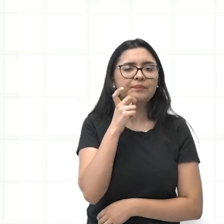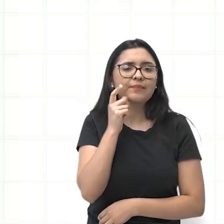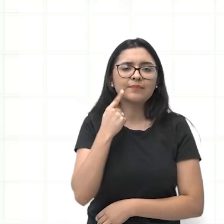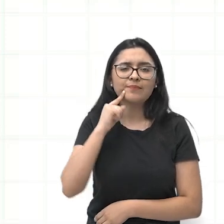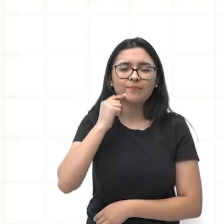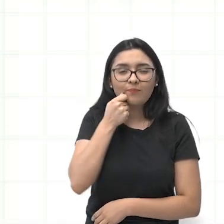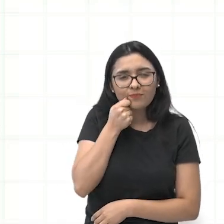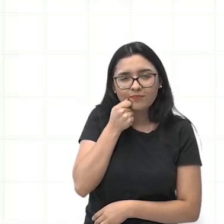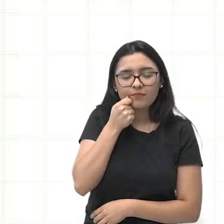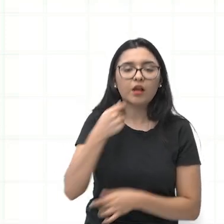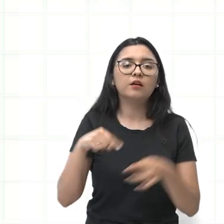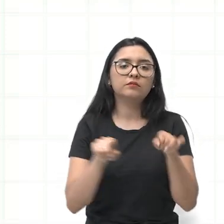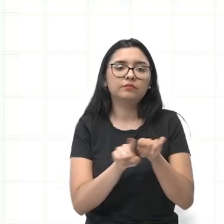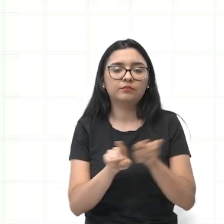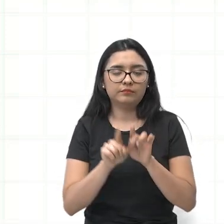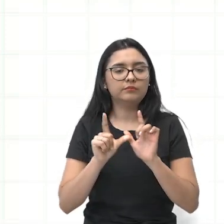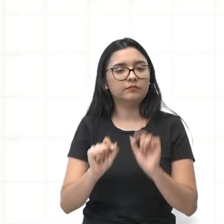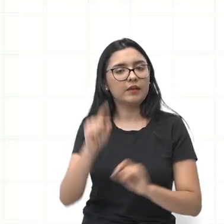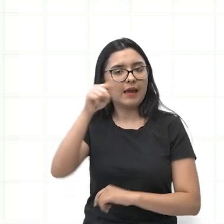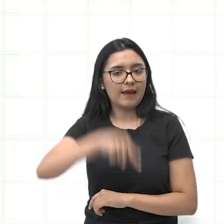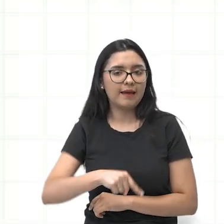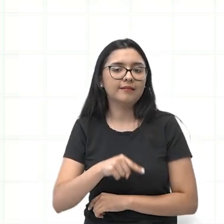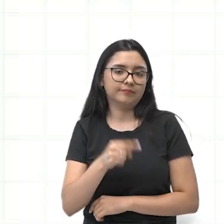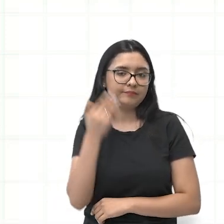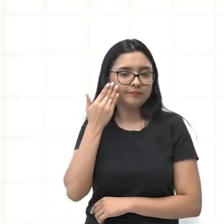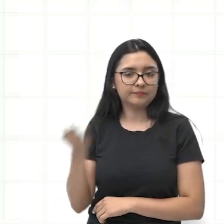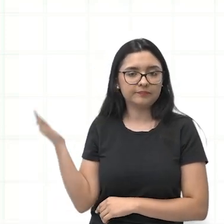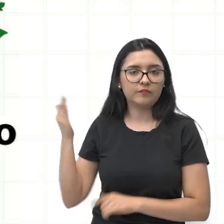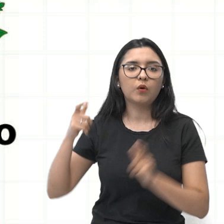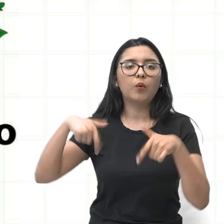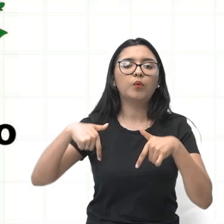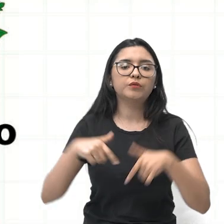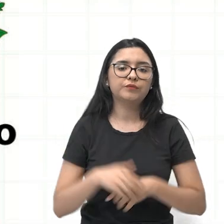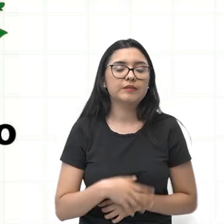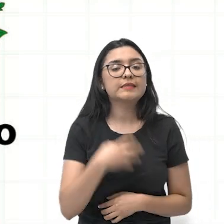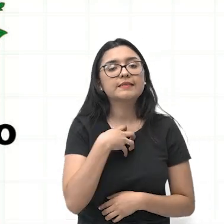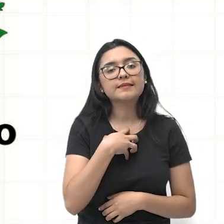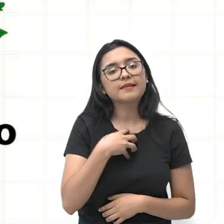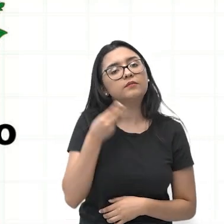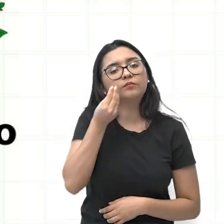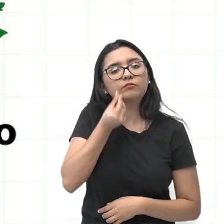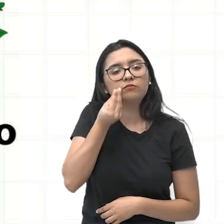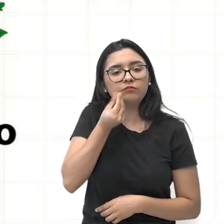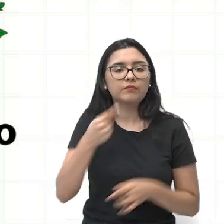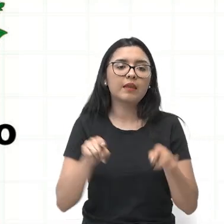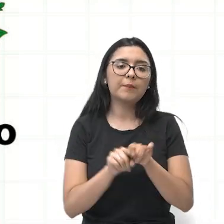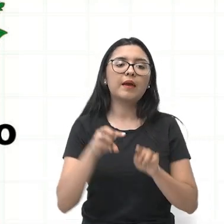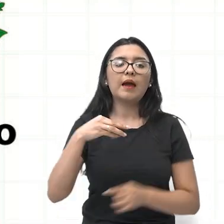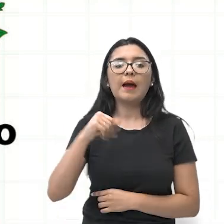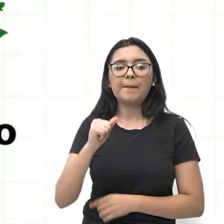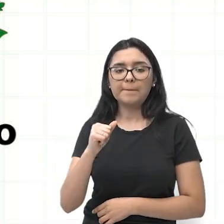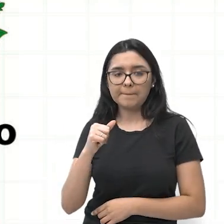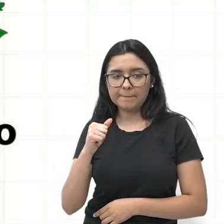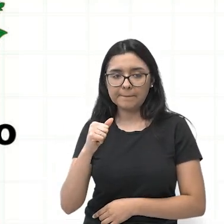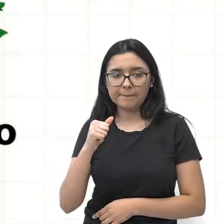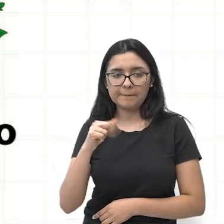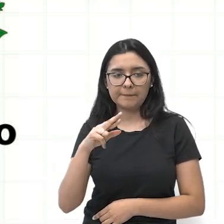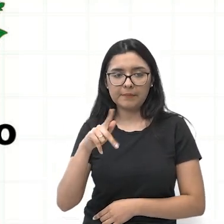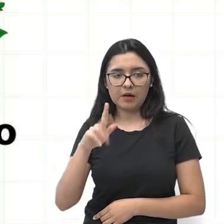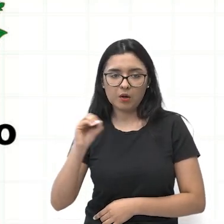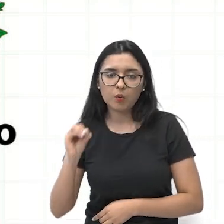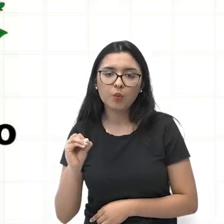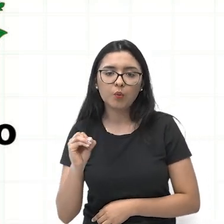laranja. Então, aqui, nessa região. E o amargo, que fica mais